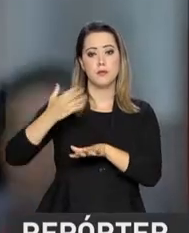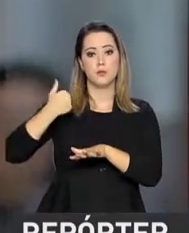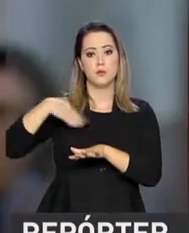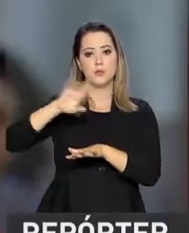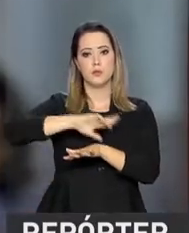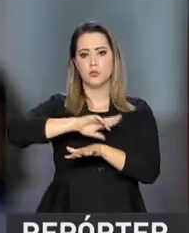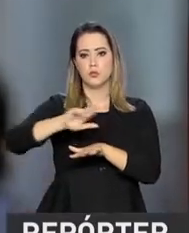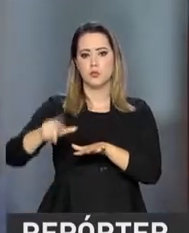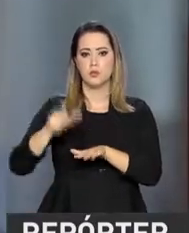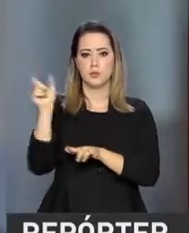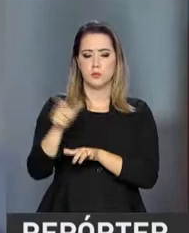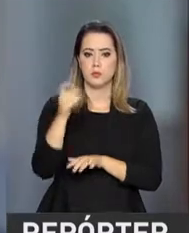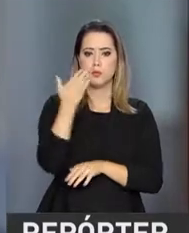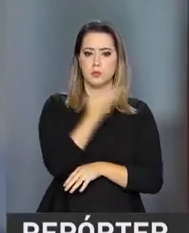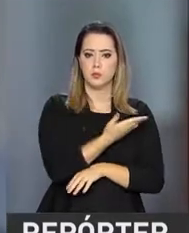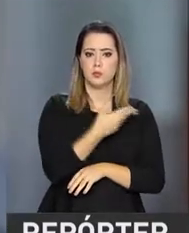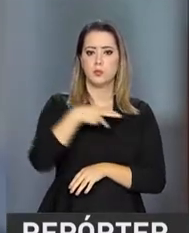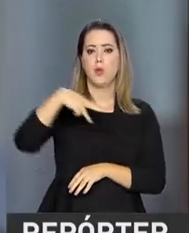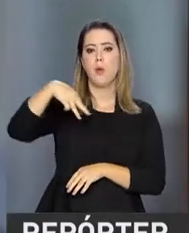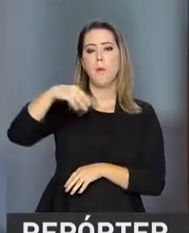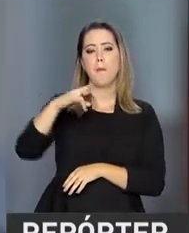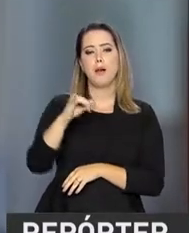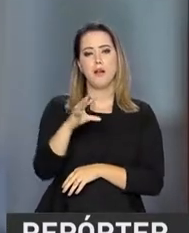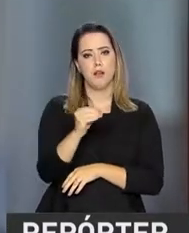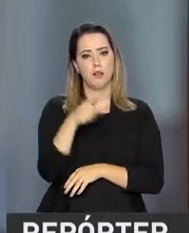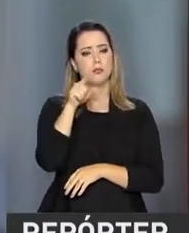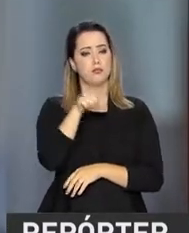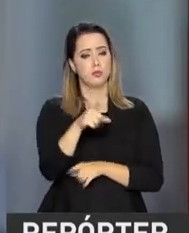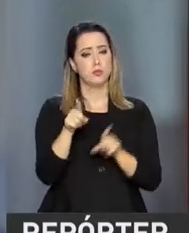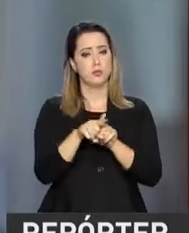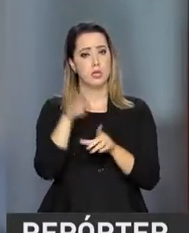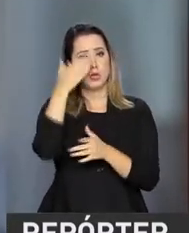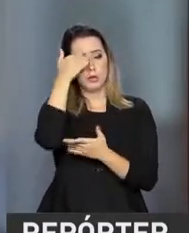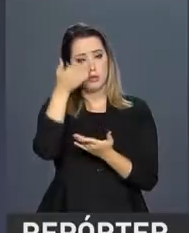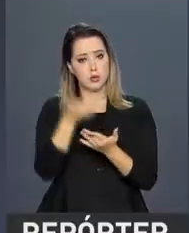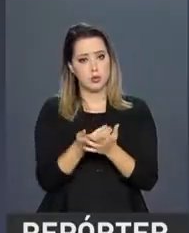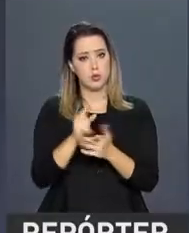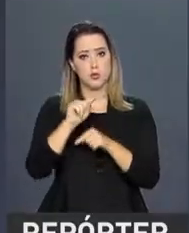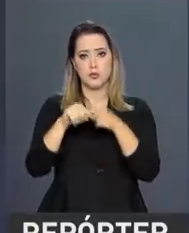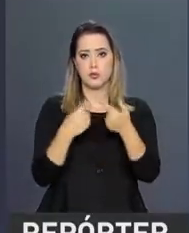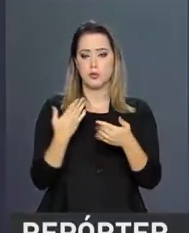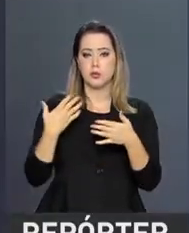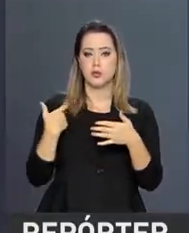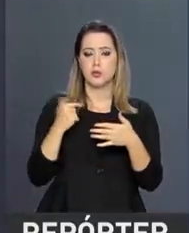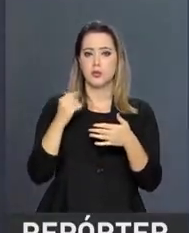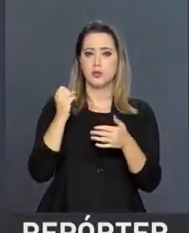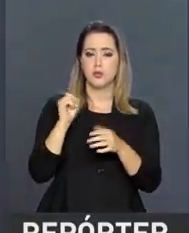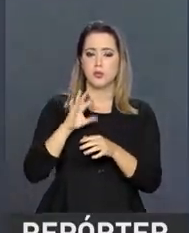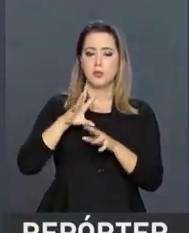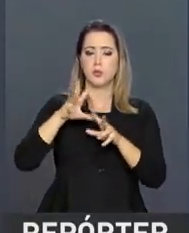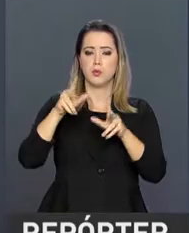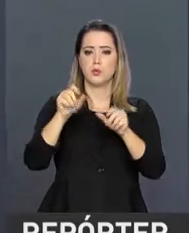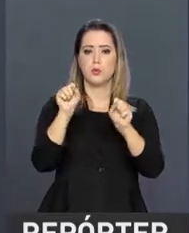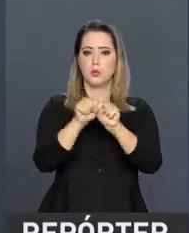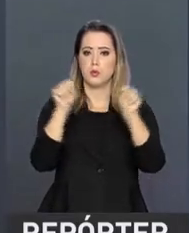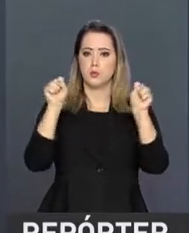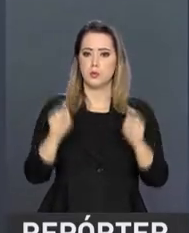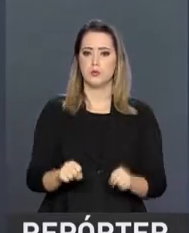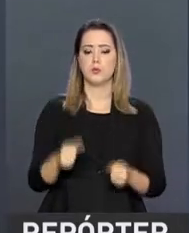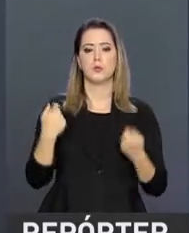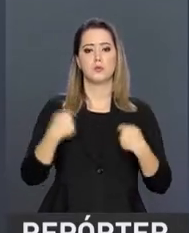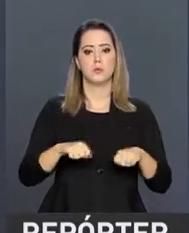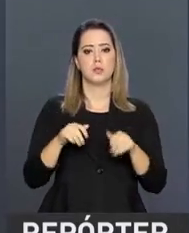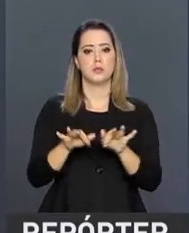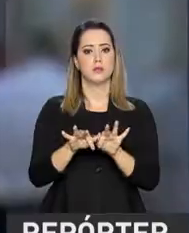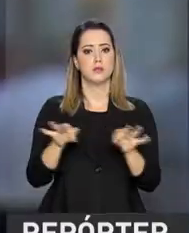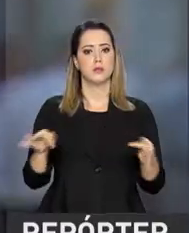oliveira gerente executivo de gestão de pessoal da bbc acredita que depois da implantação todo o sistema de pessoal será